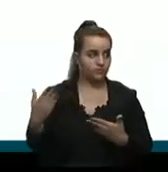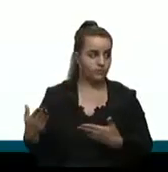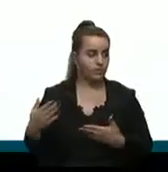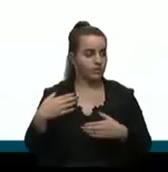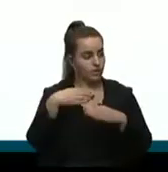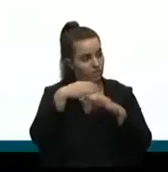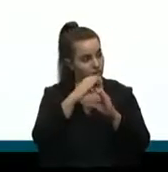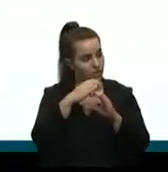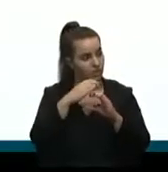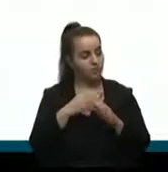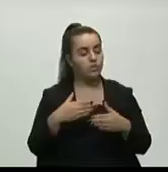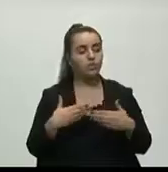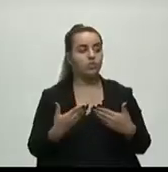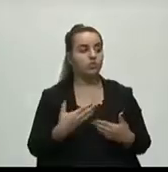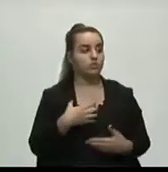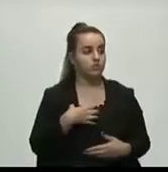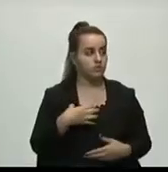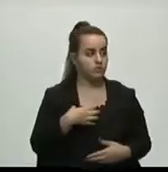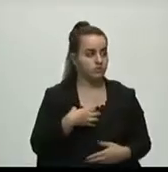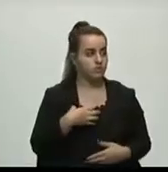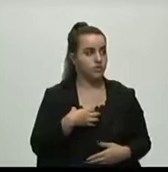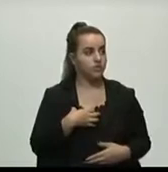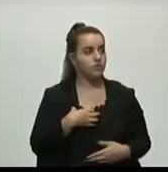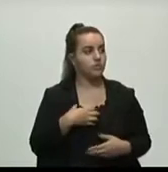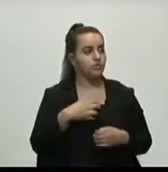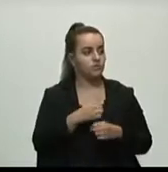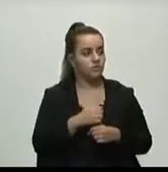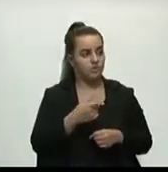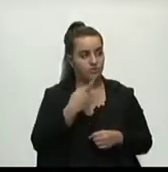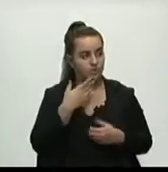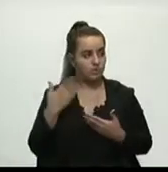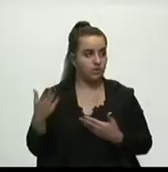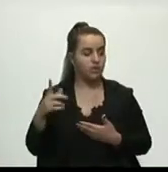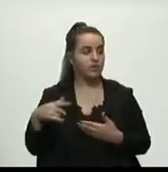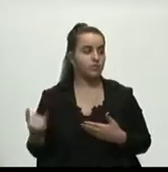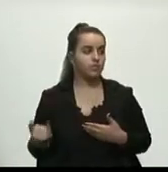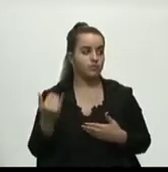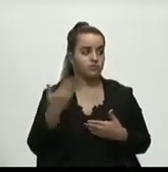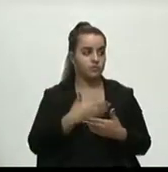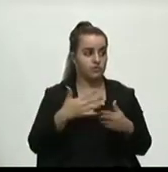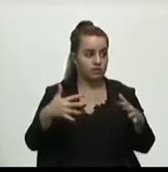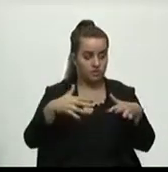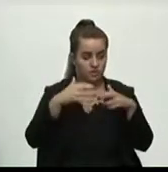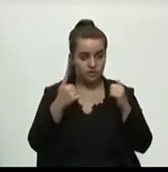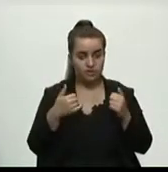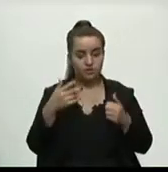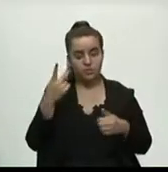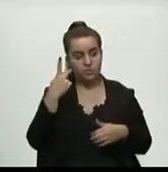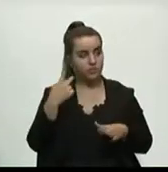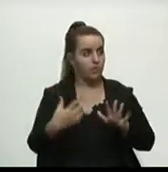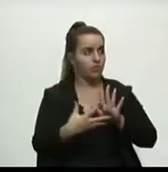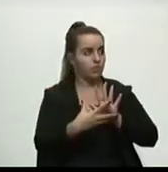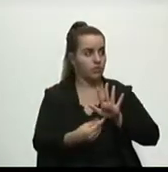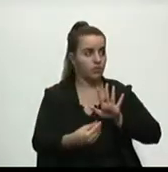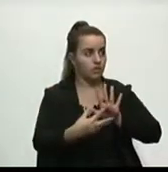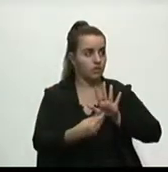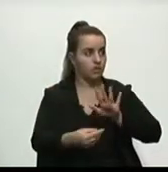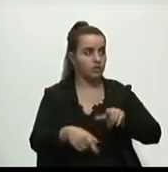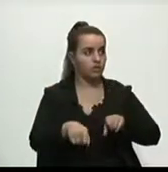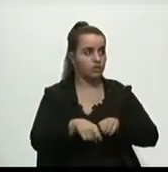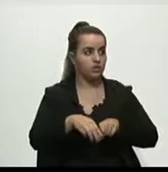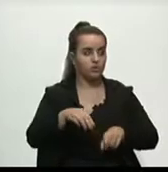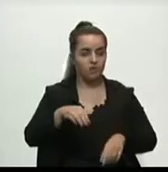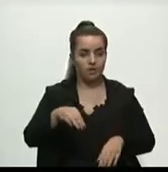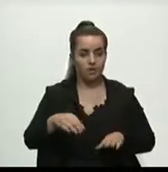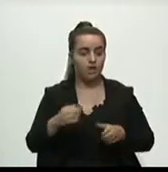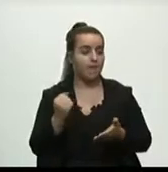de documentos o tipo de calculadora que eu estou tratando. Então, é importante que você se atente para o modelo, para a marca dessa calculadora. Então, é a